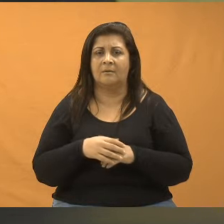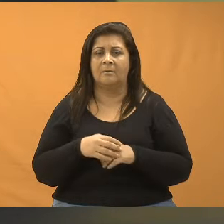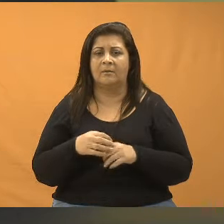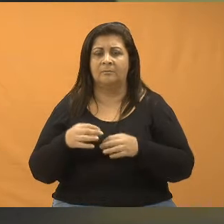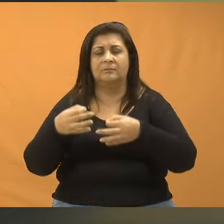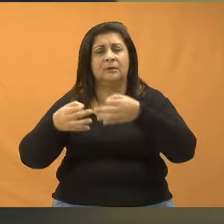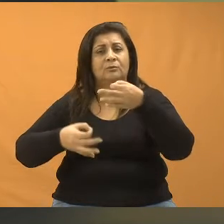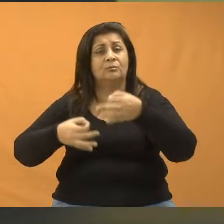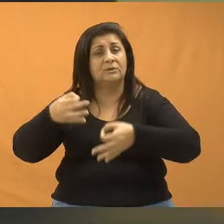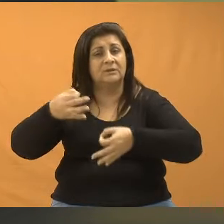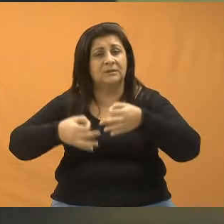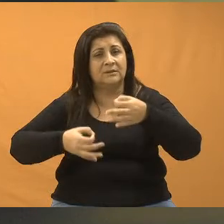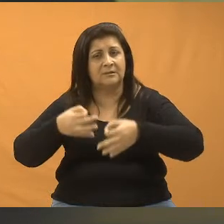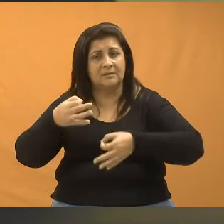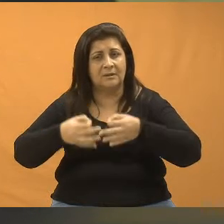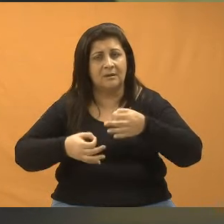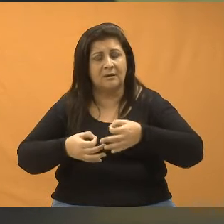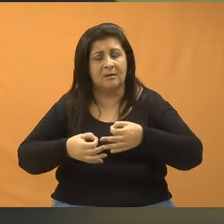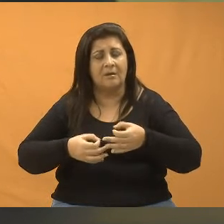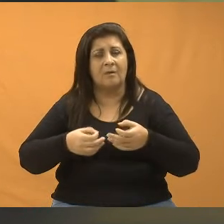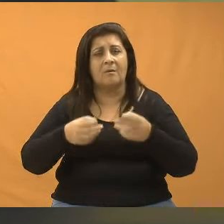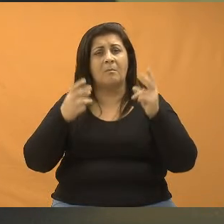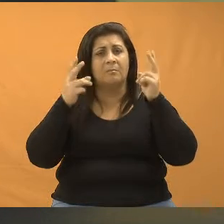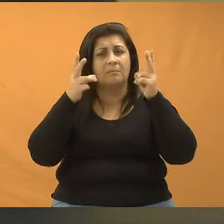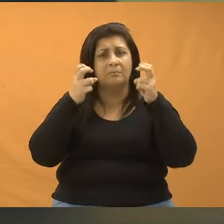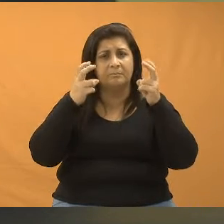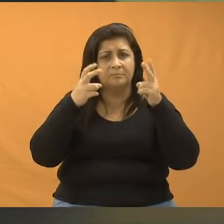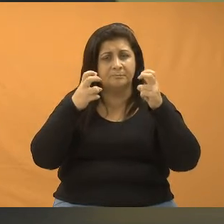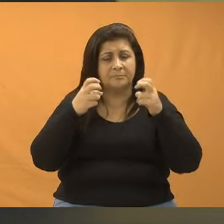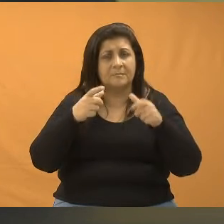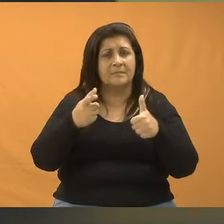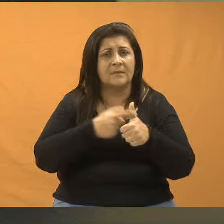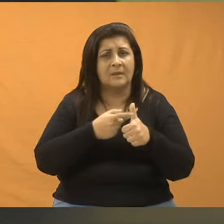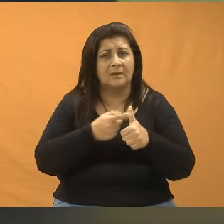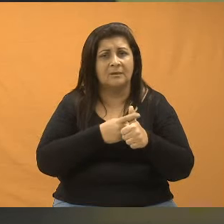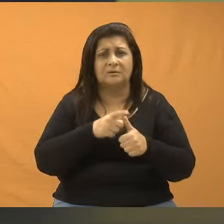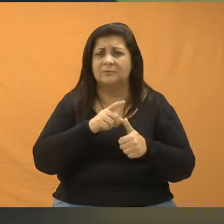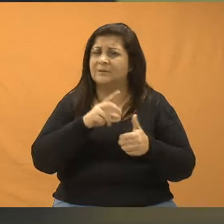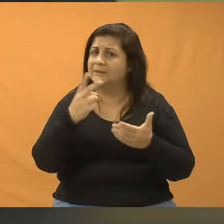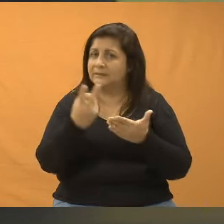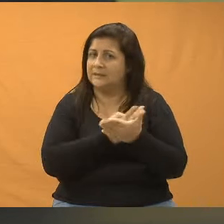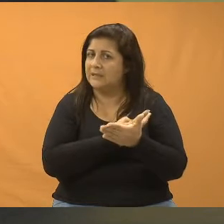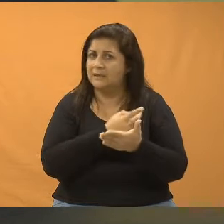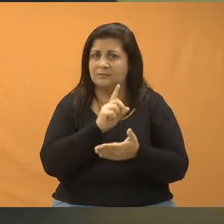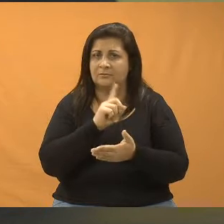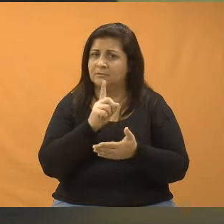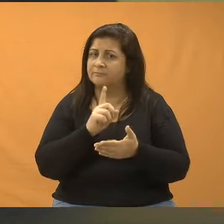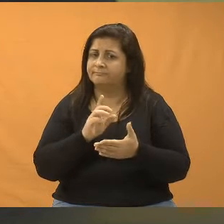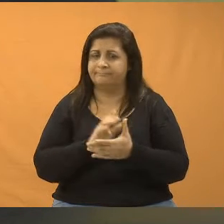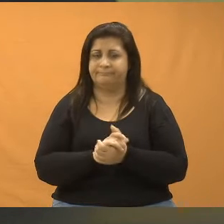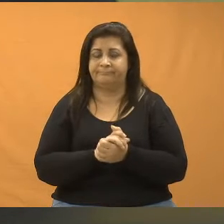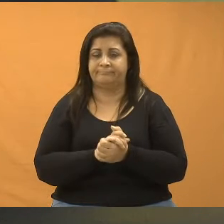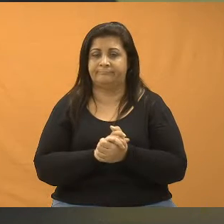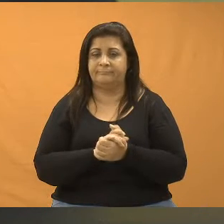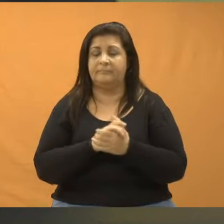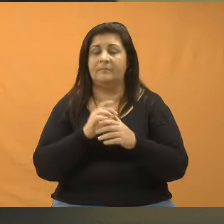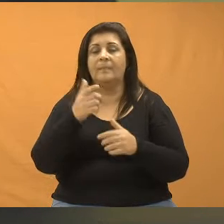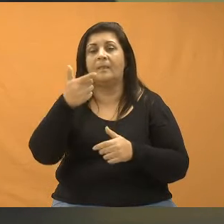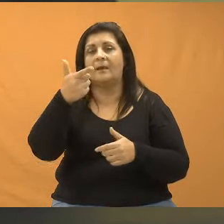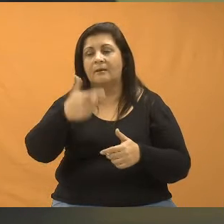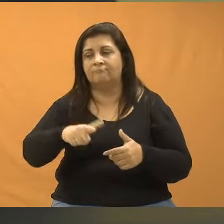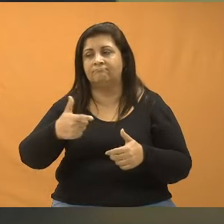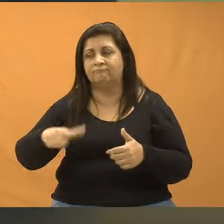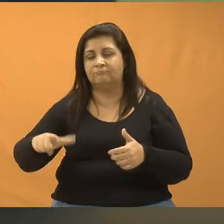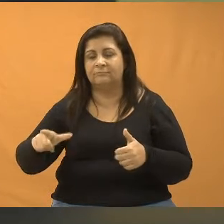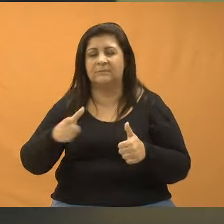decisão judicial reconhecendo que essa dívida não é devida à Santa Casa. Agora, demais dívidas